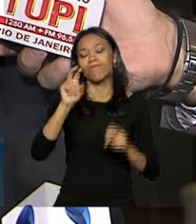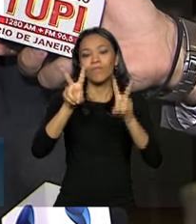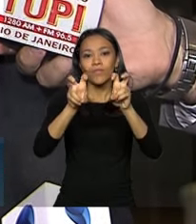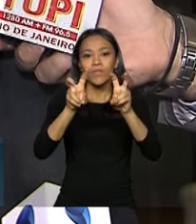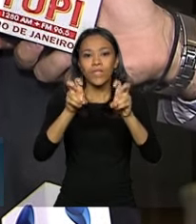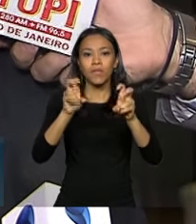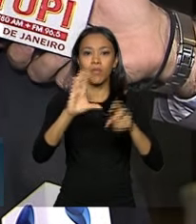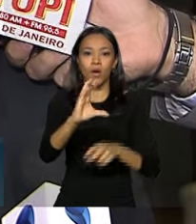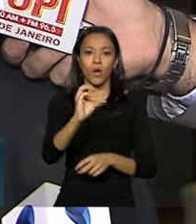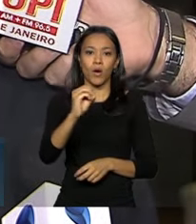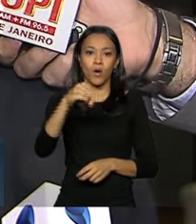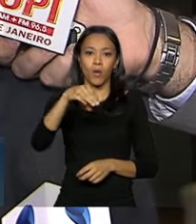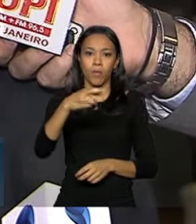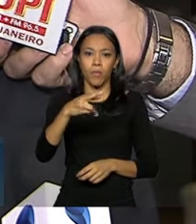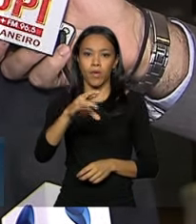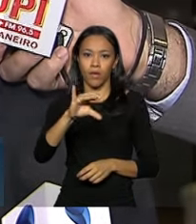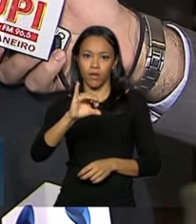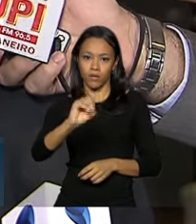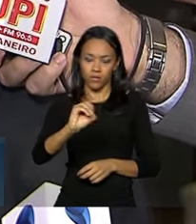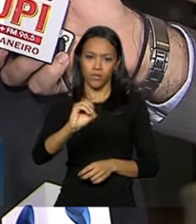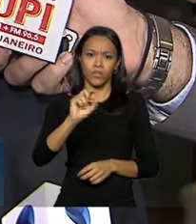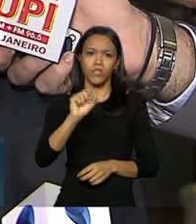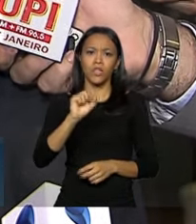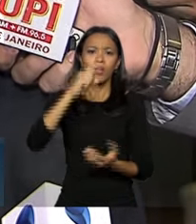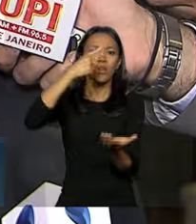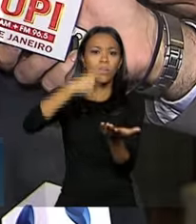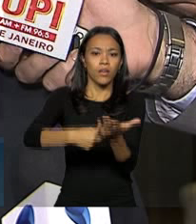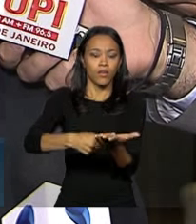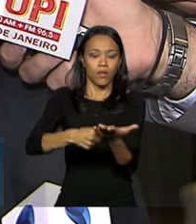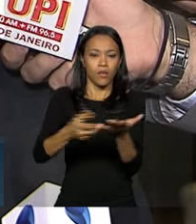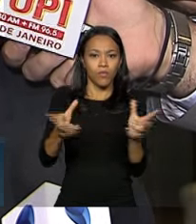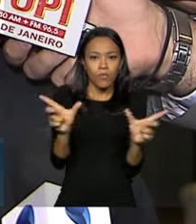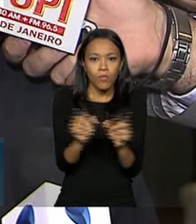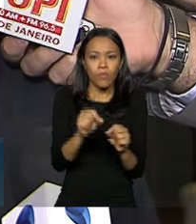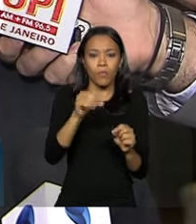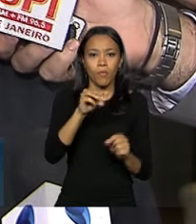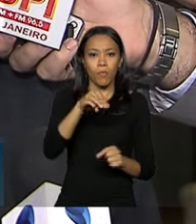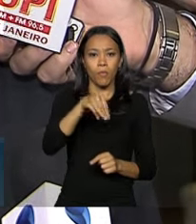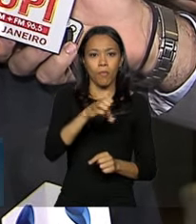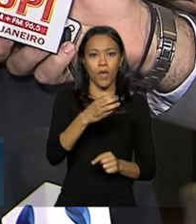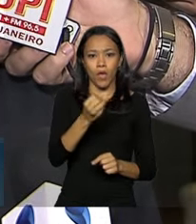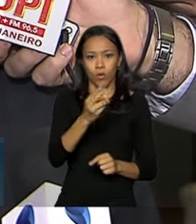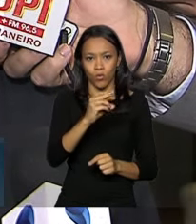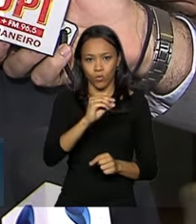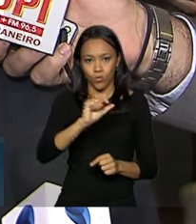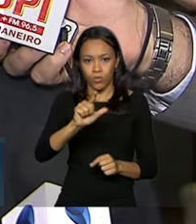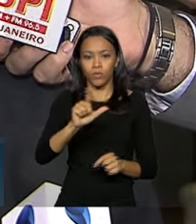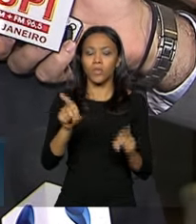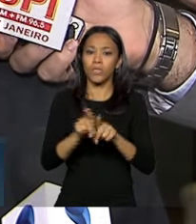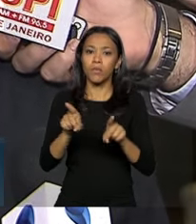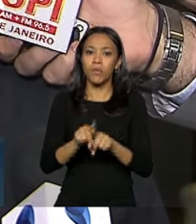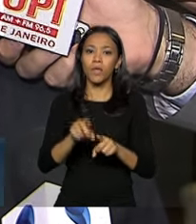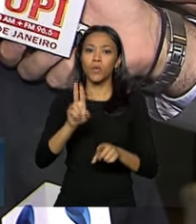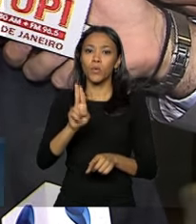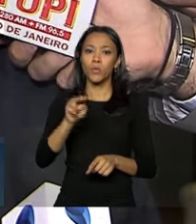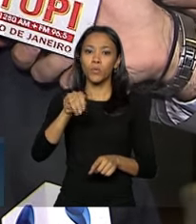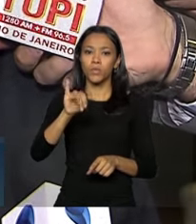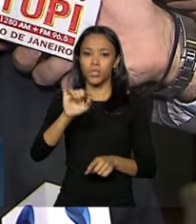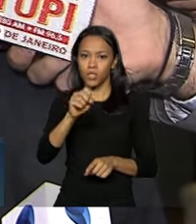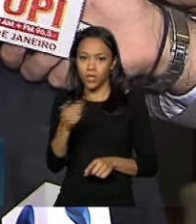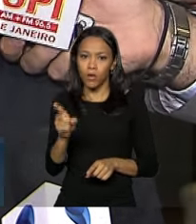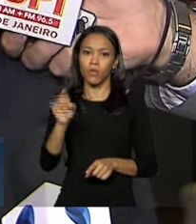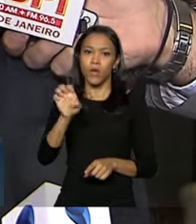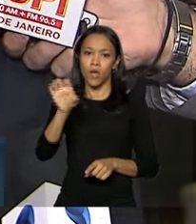que é o reconhecimento de que o acordo Mercosul-União Europeia é um acordo de